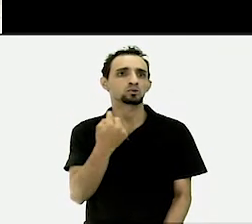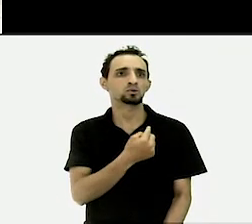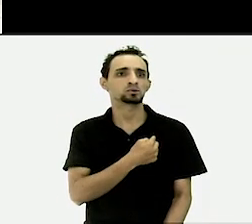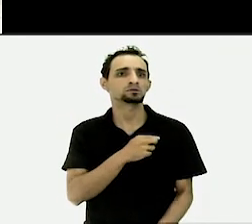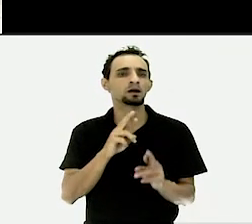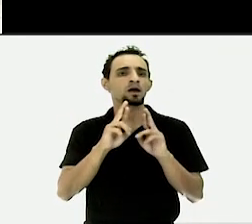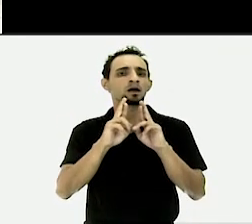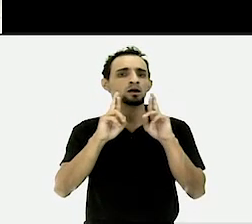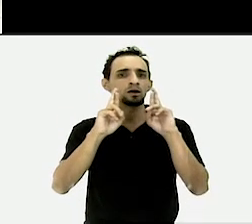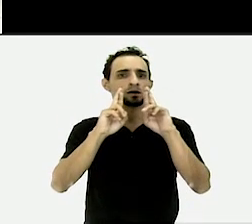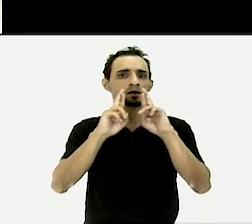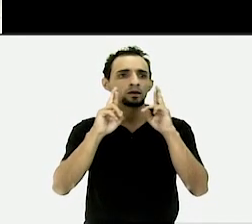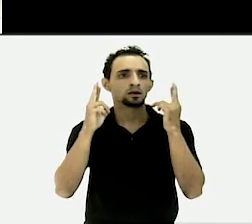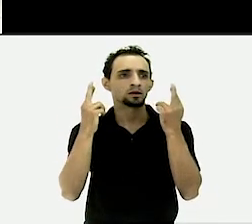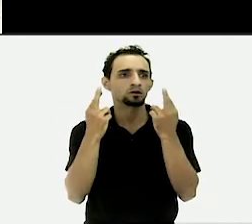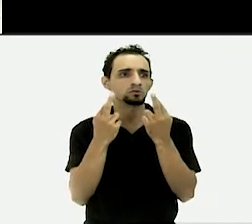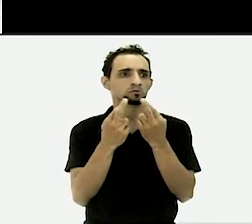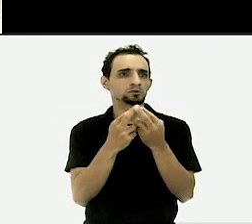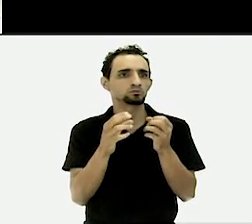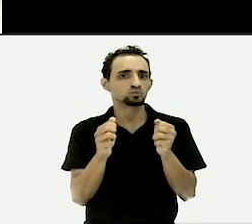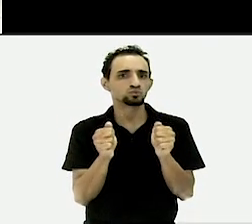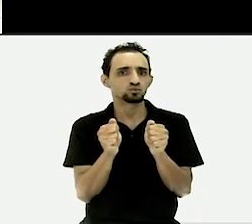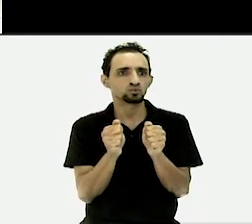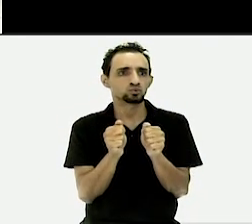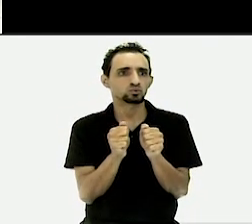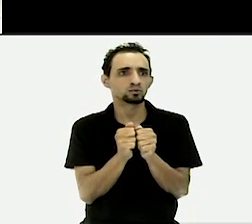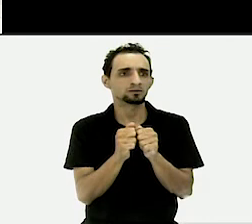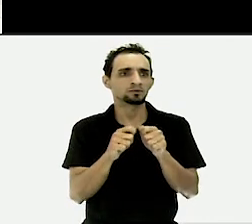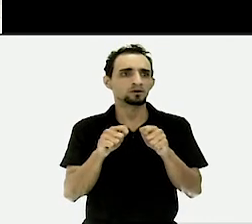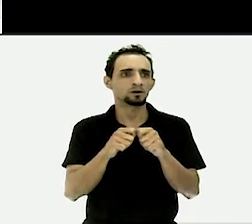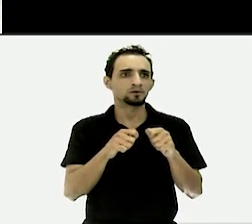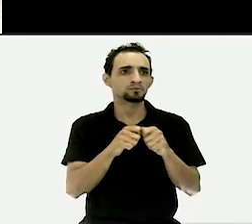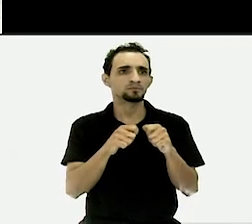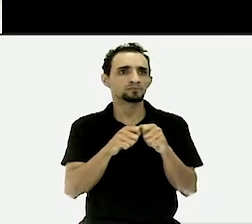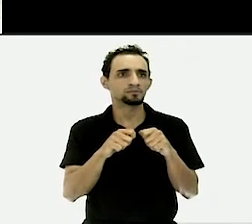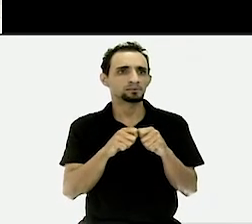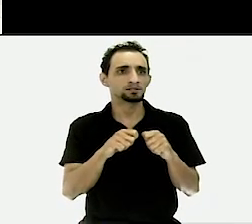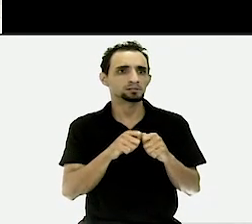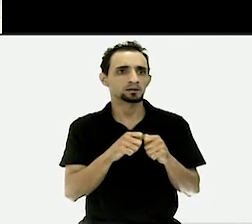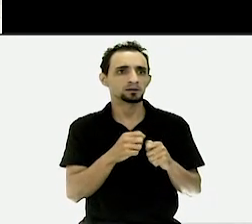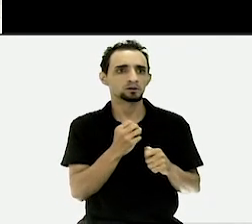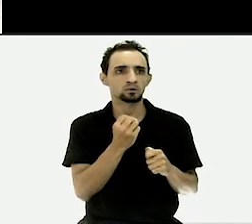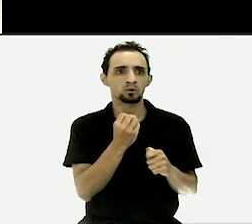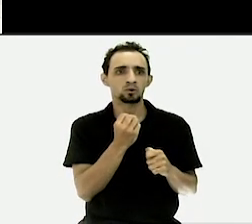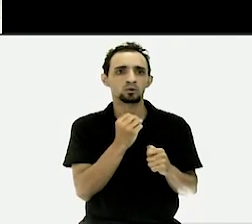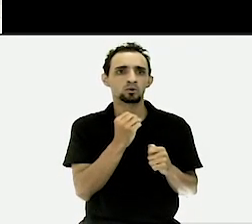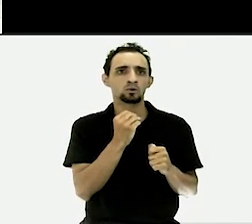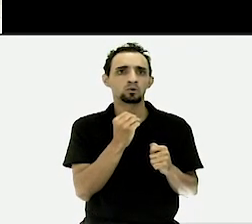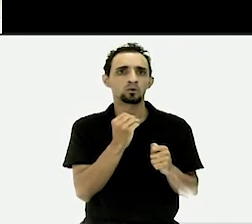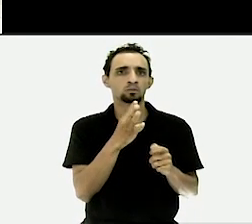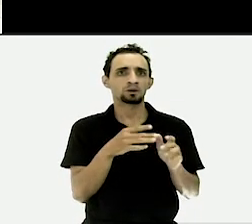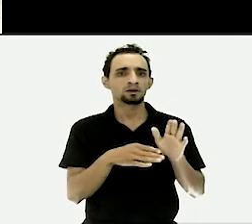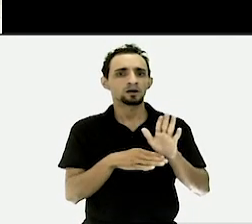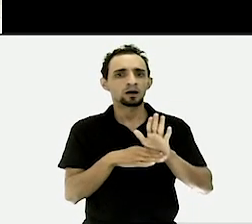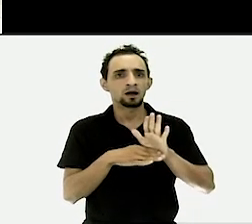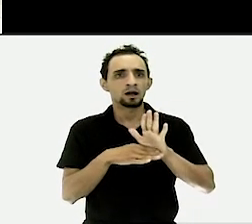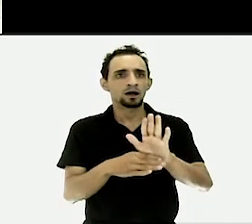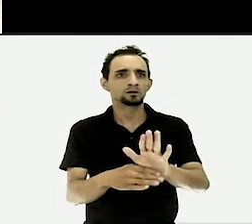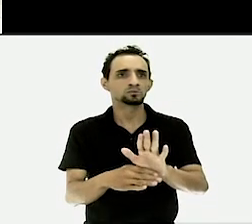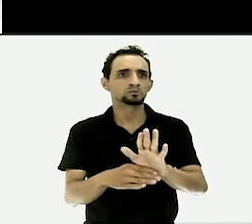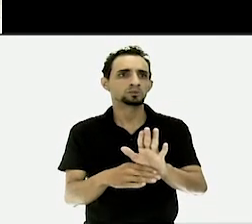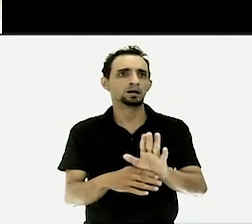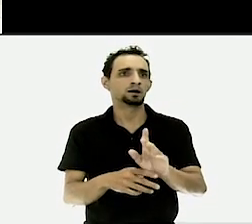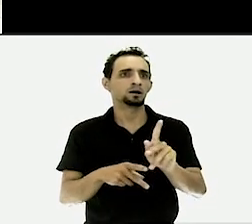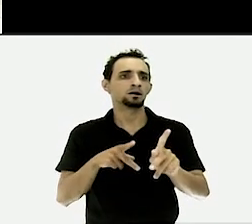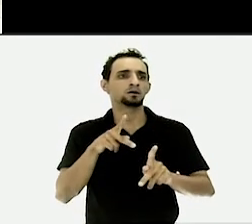Ciência, Tecnologia e Inovação. O Juninho que é bom nessa área aí. O Juninho deu um show lá perto da assessora do ministro, que passou a